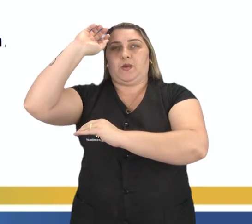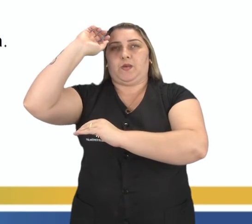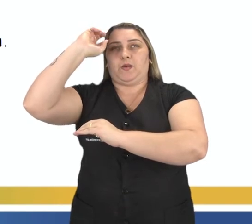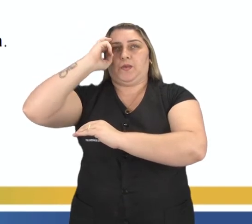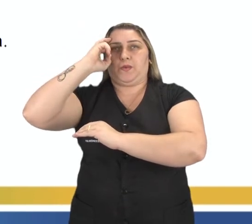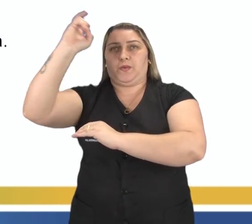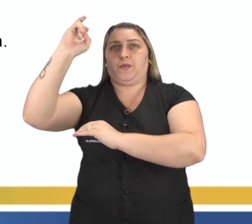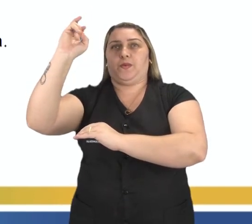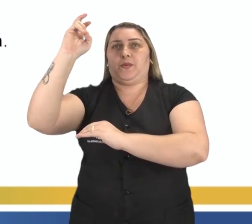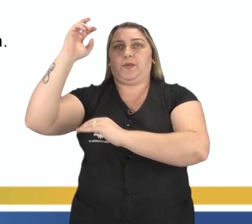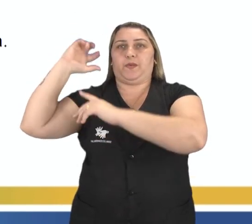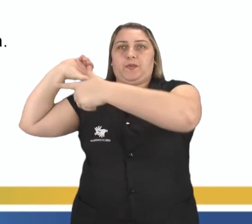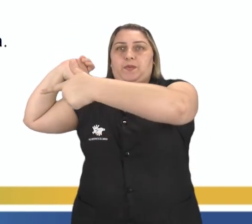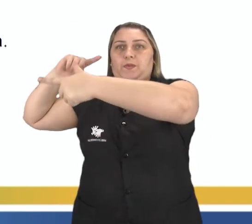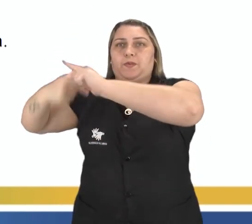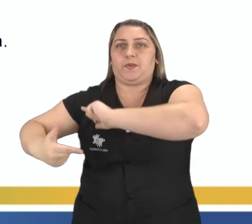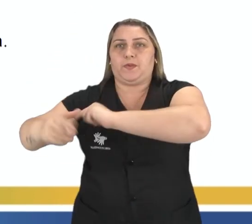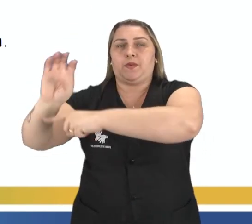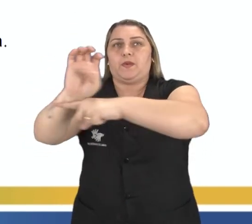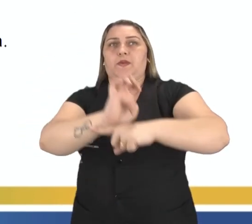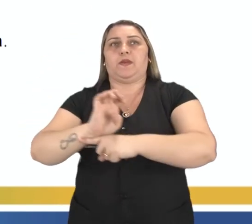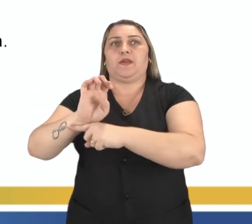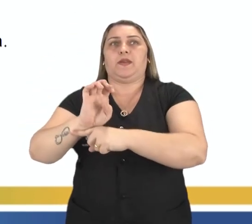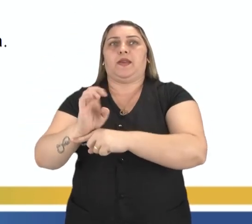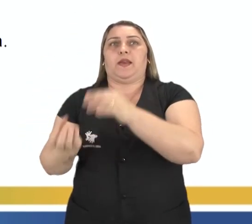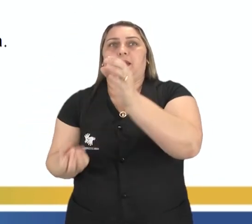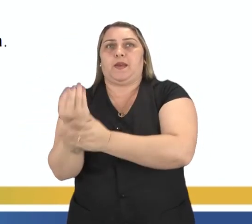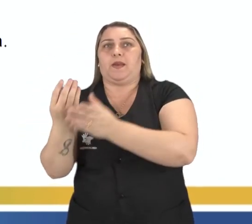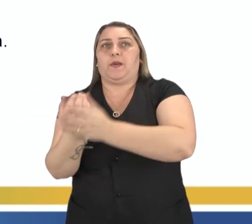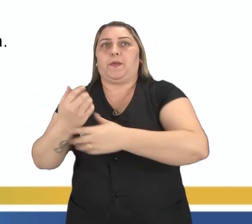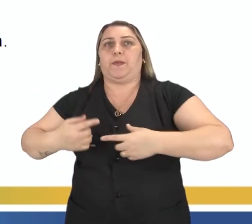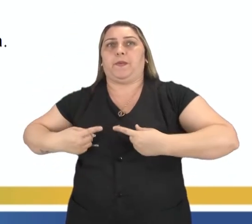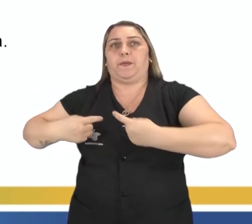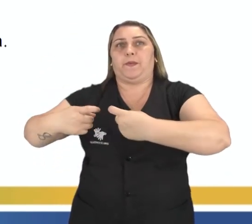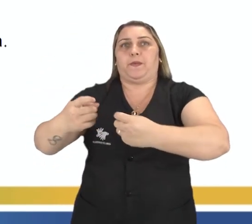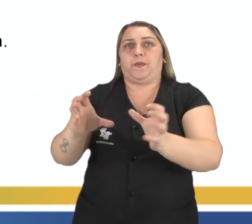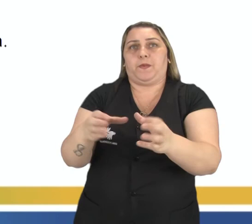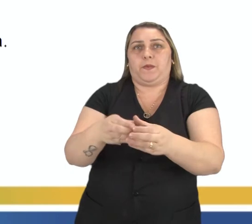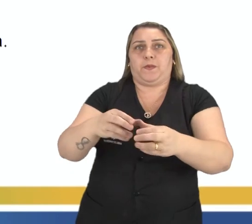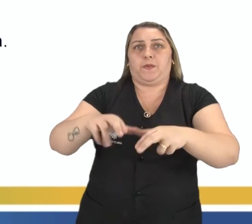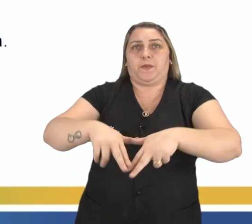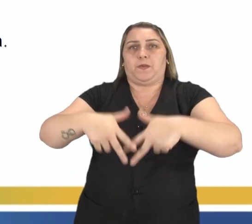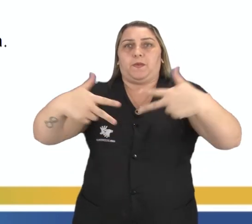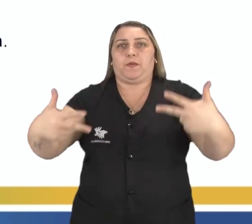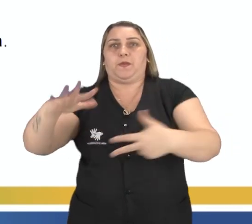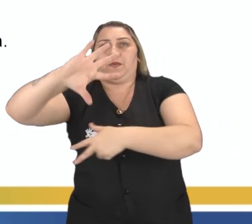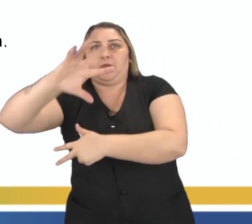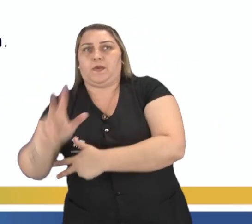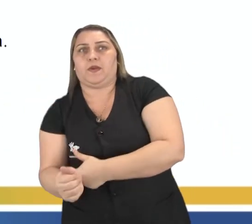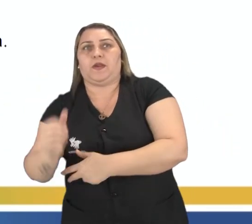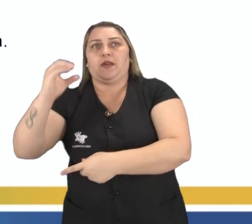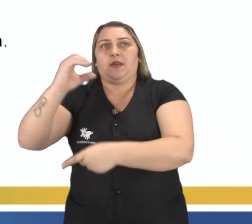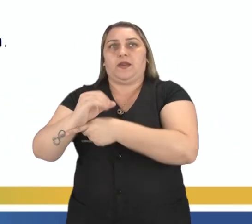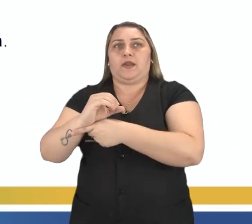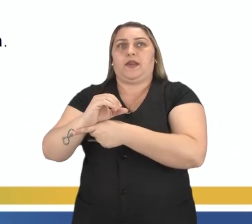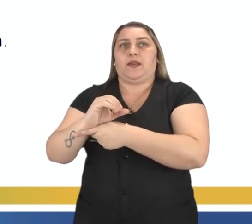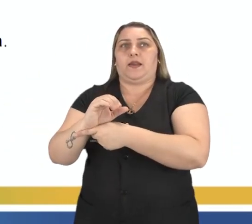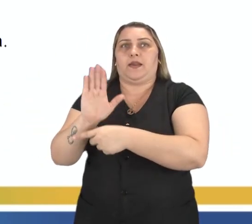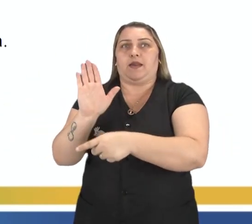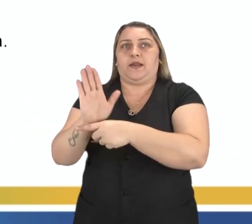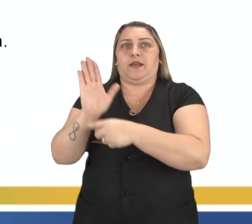antigas tradições europeias, B, reprodução de conflitos entre grupos étnicos africanos,